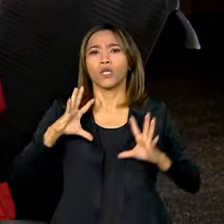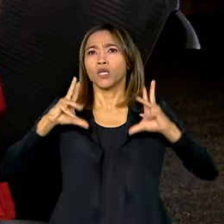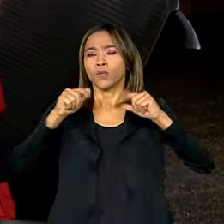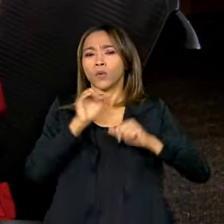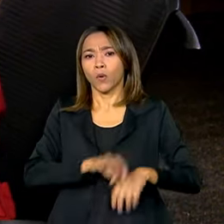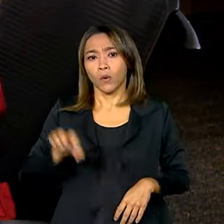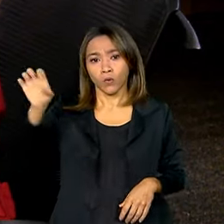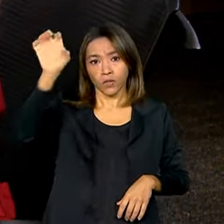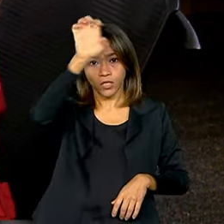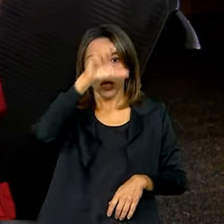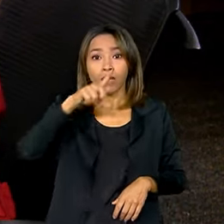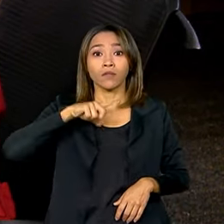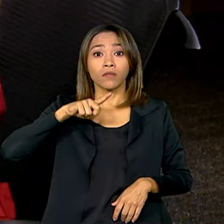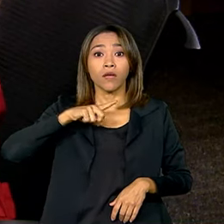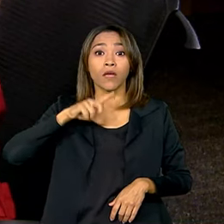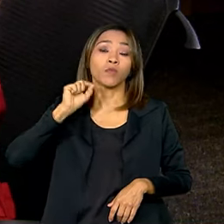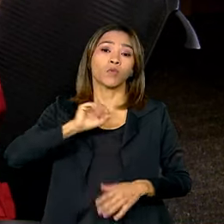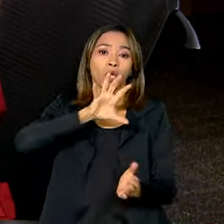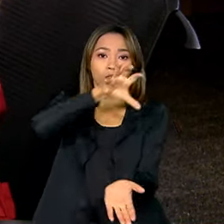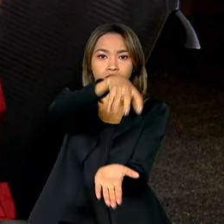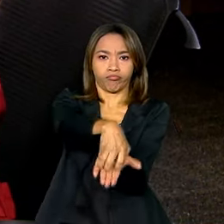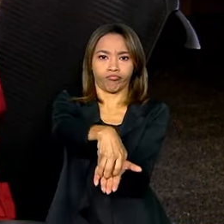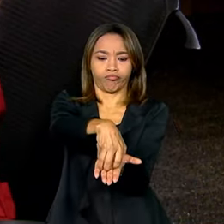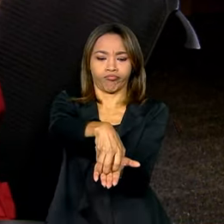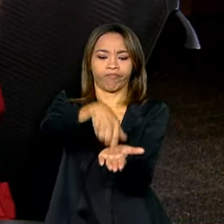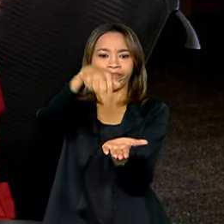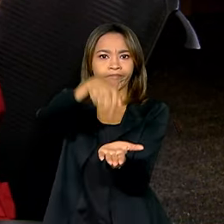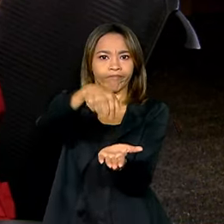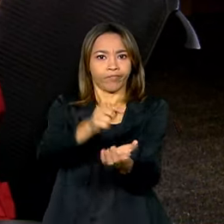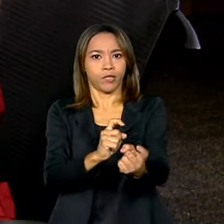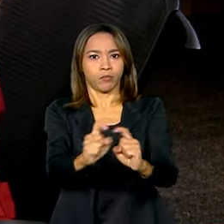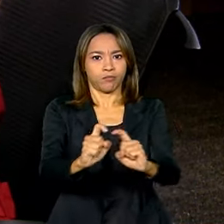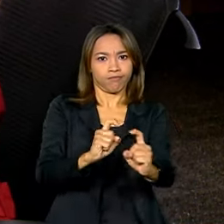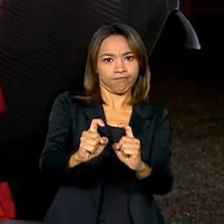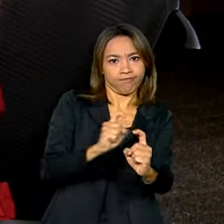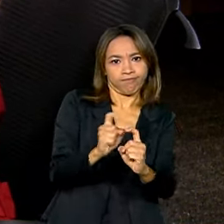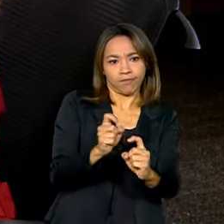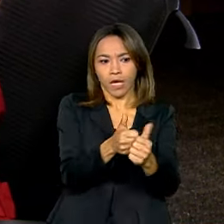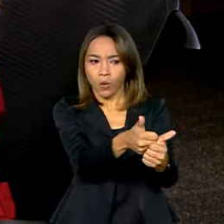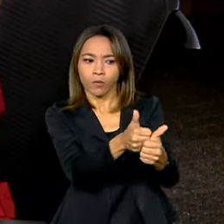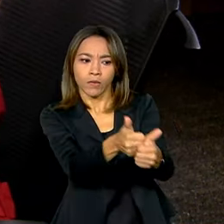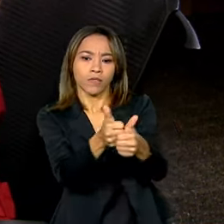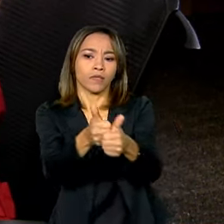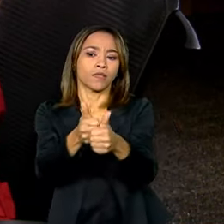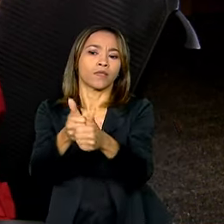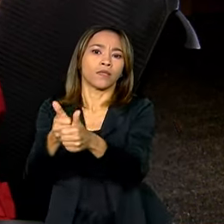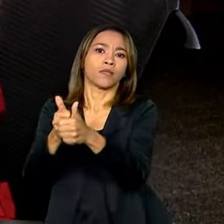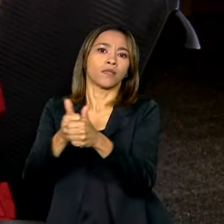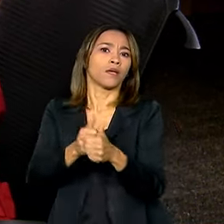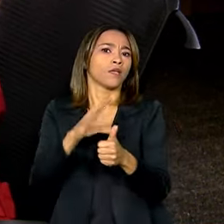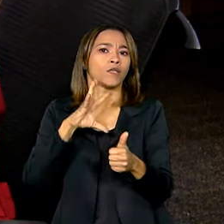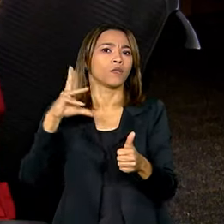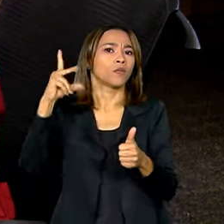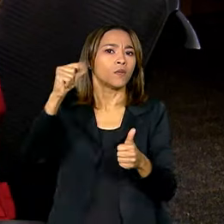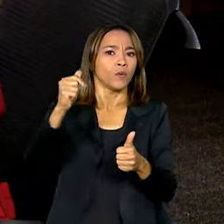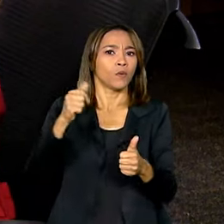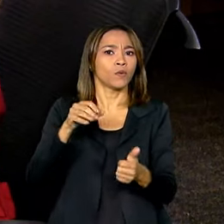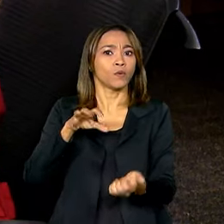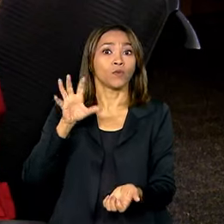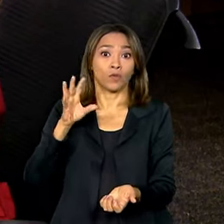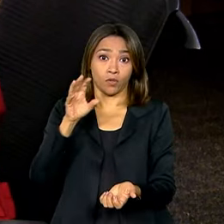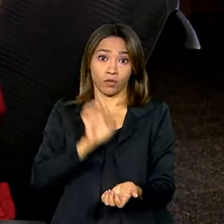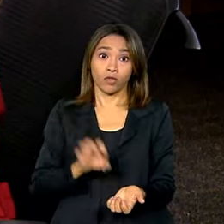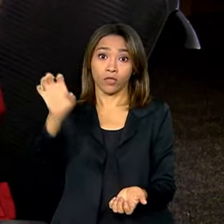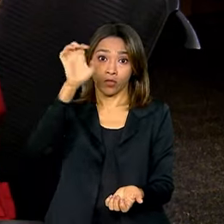uma superintendência estadual que atua no estado, que assiste as colônias, as associações de